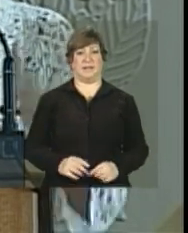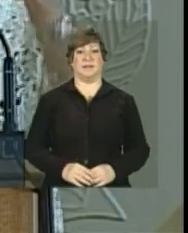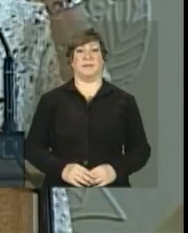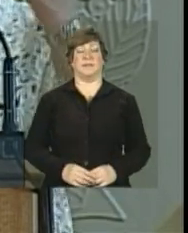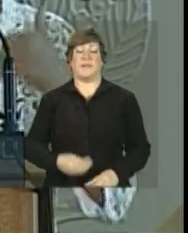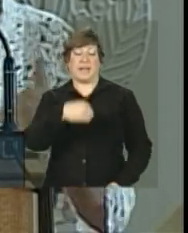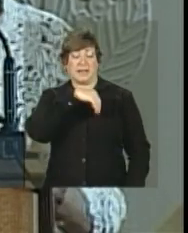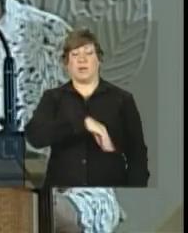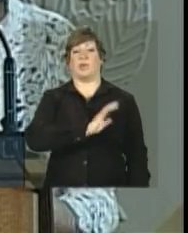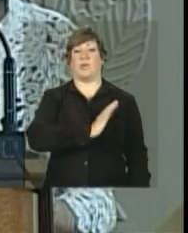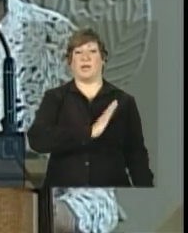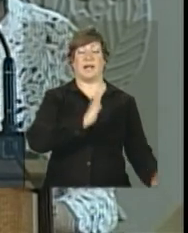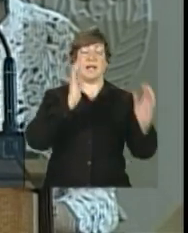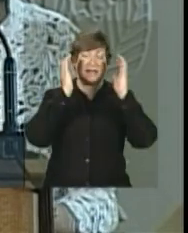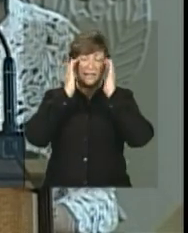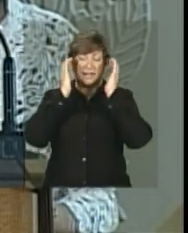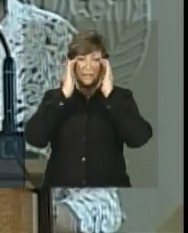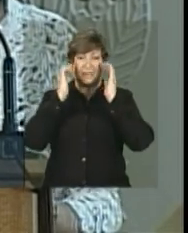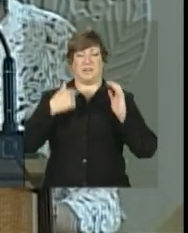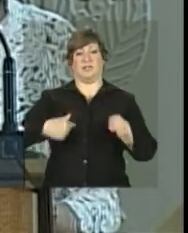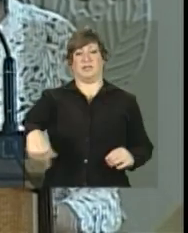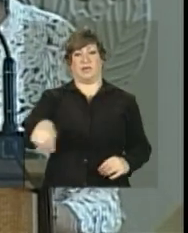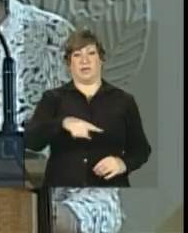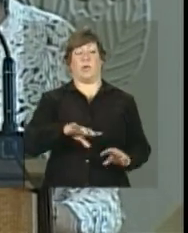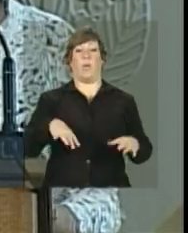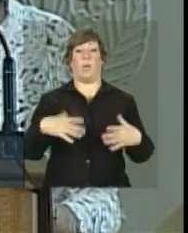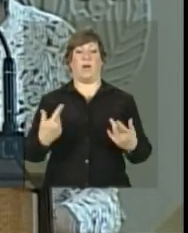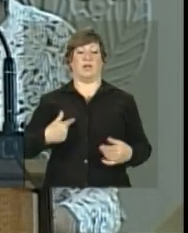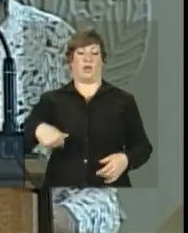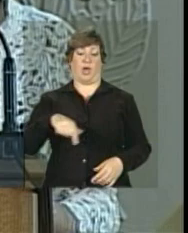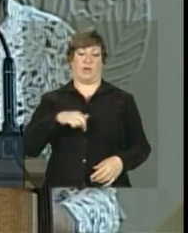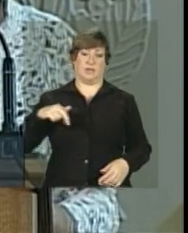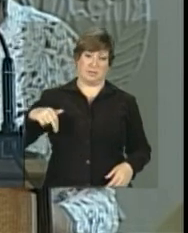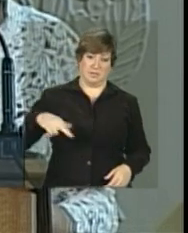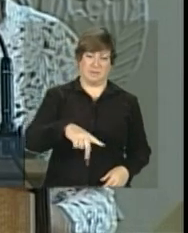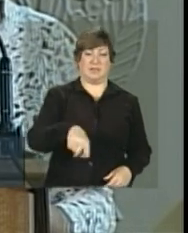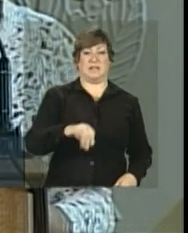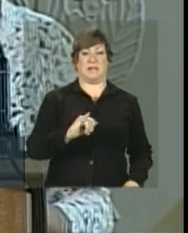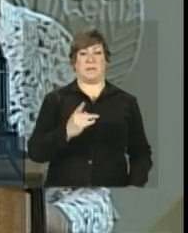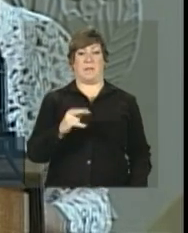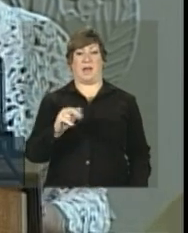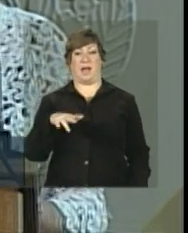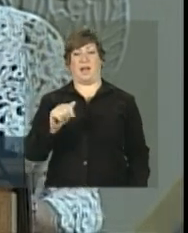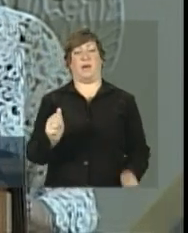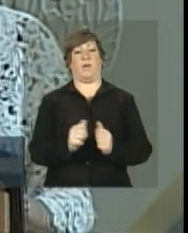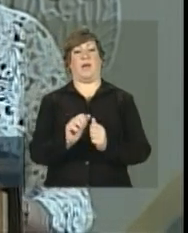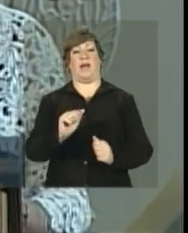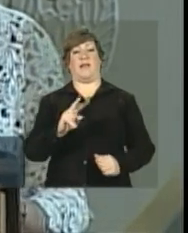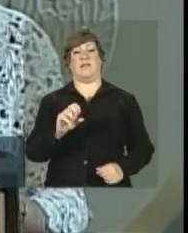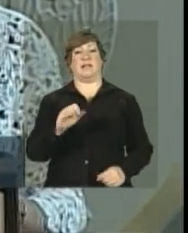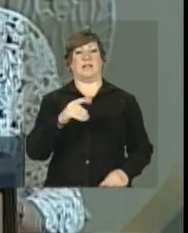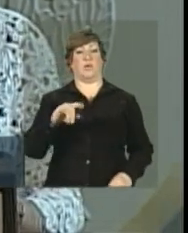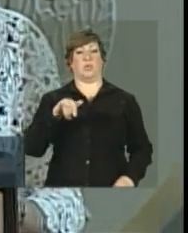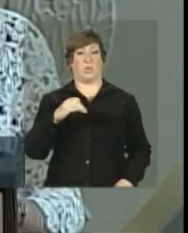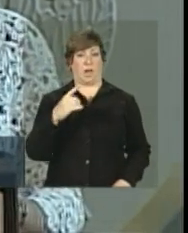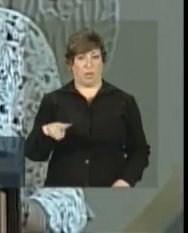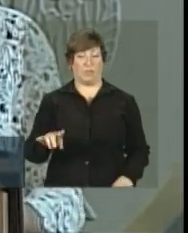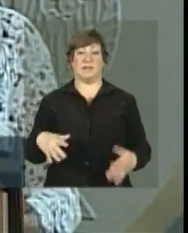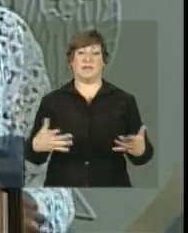no coração e na cabeça da gente quando a gente cruza a Ipiranga com a Avenida São João. E eu tenho